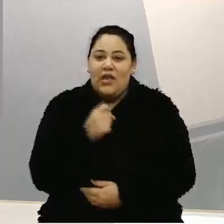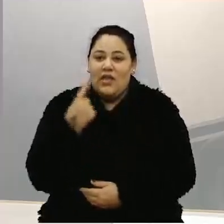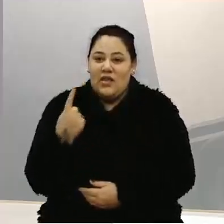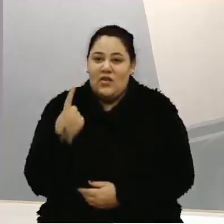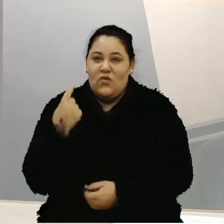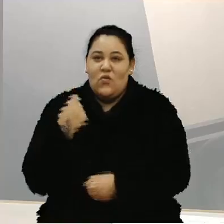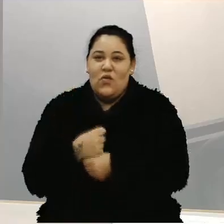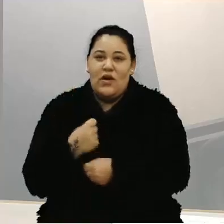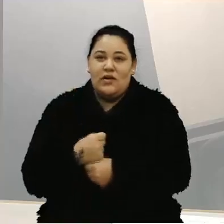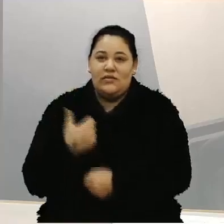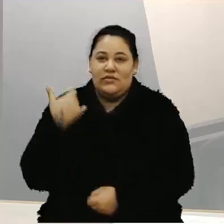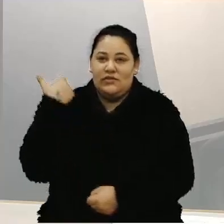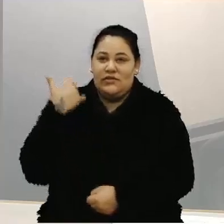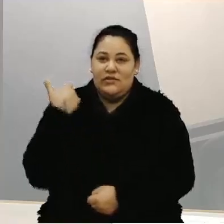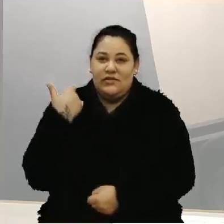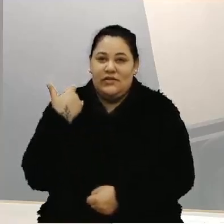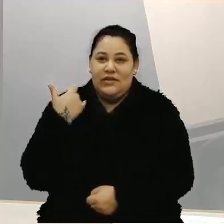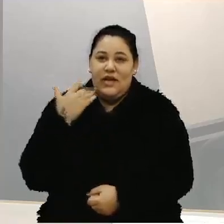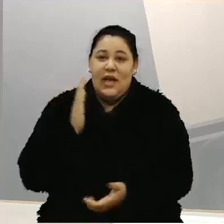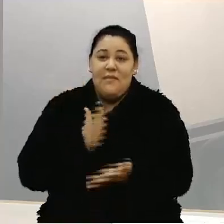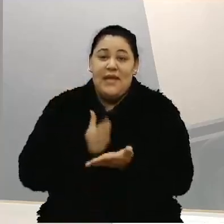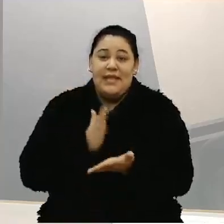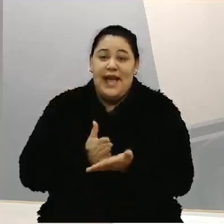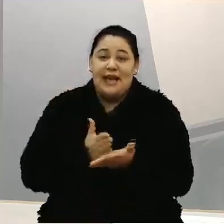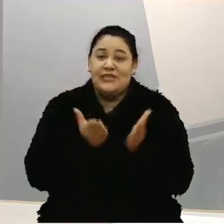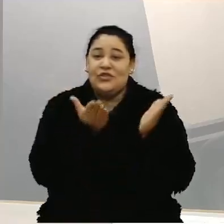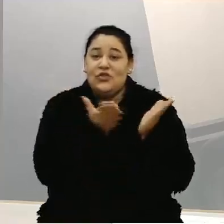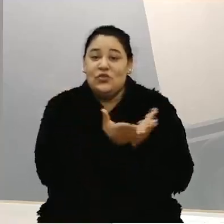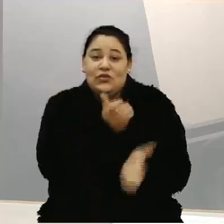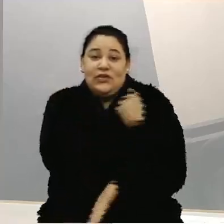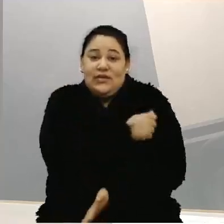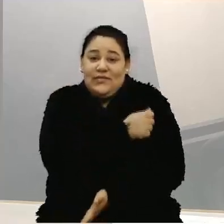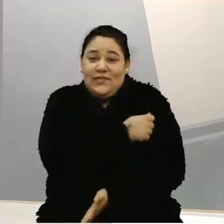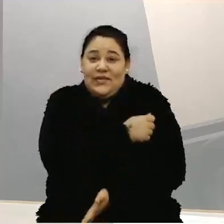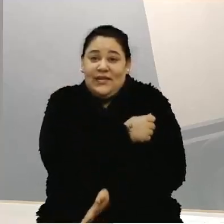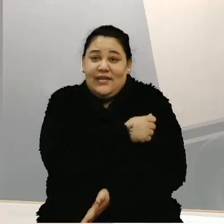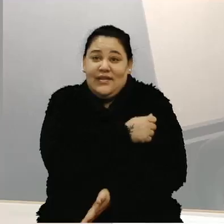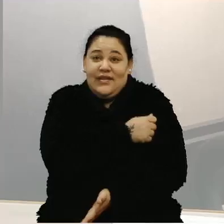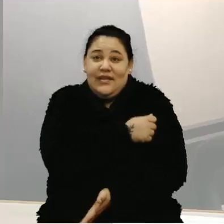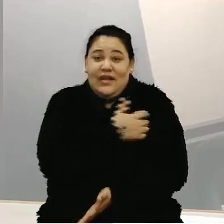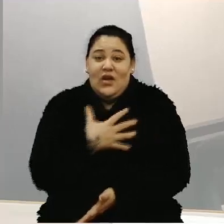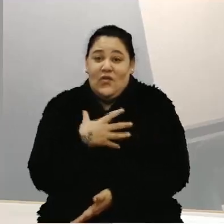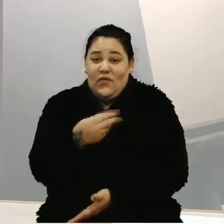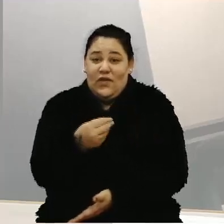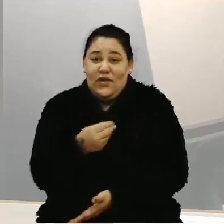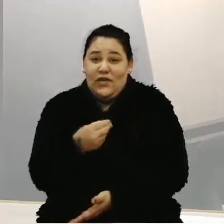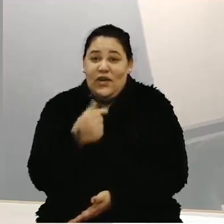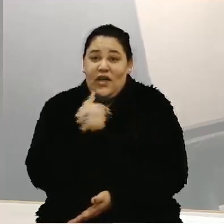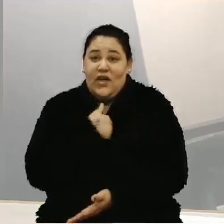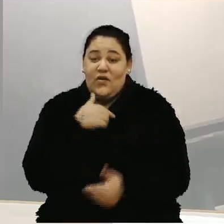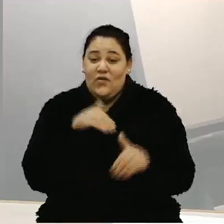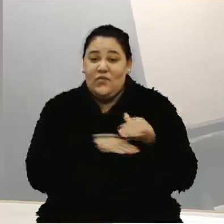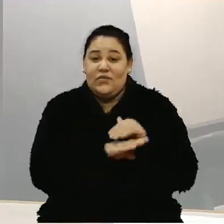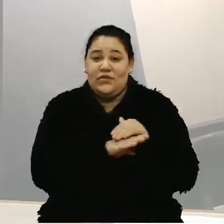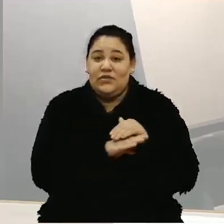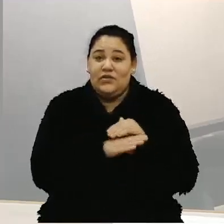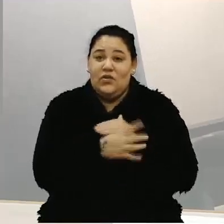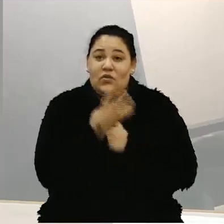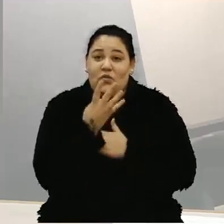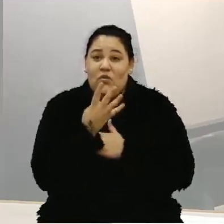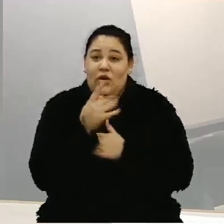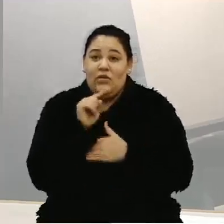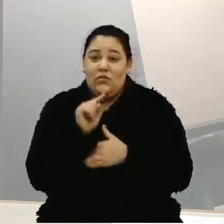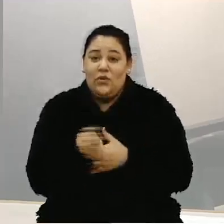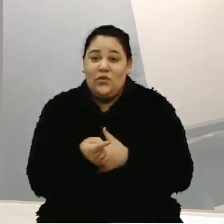a metade do meu estudo da minha filha está pendente, eu vou lá, deposito 4 mil, 2 o juro